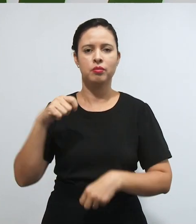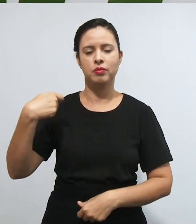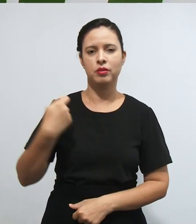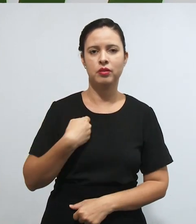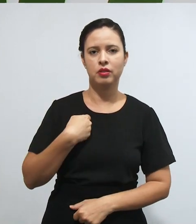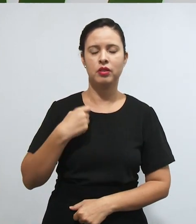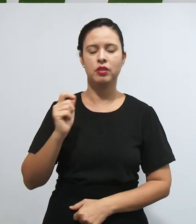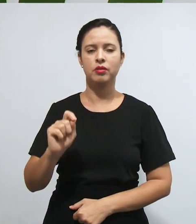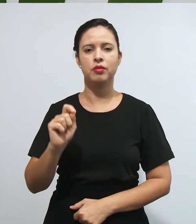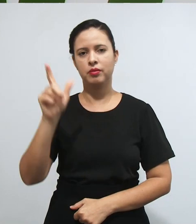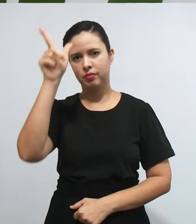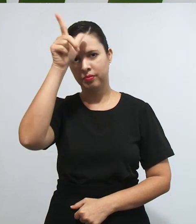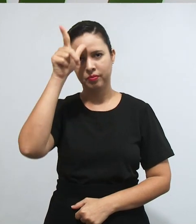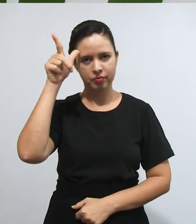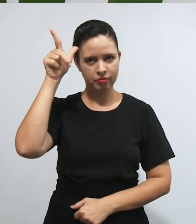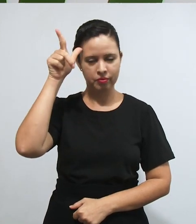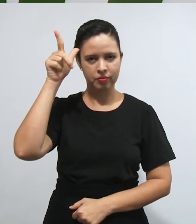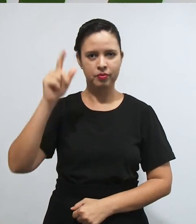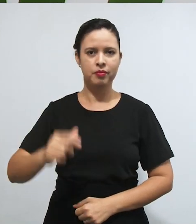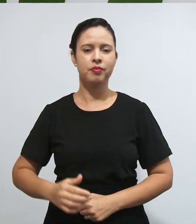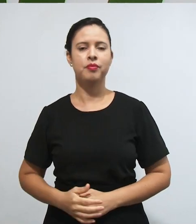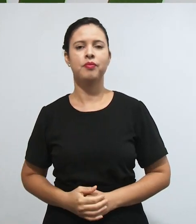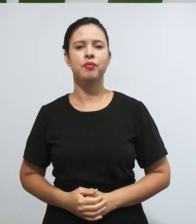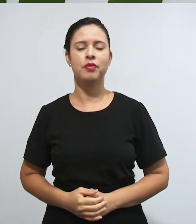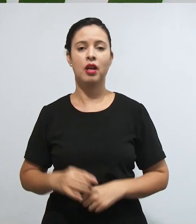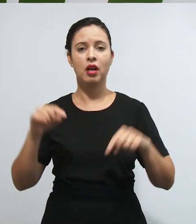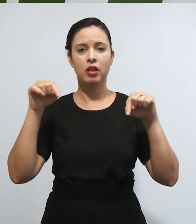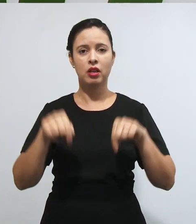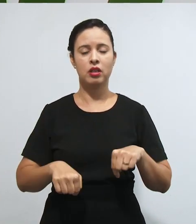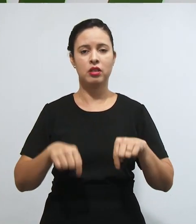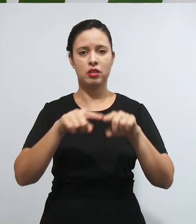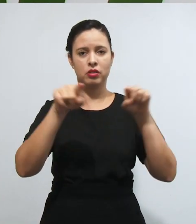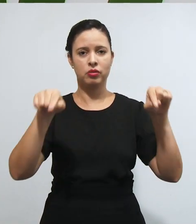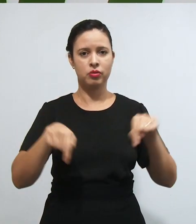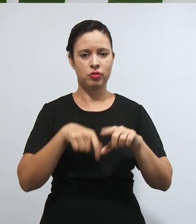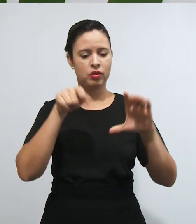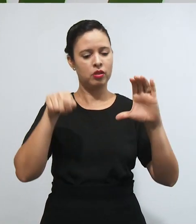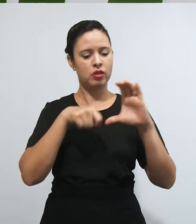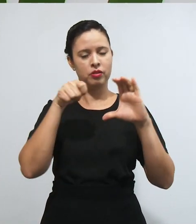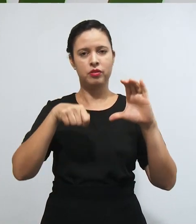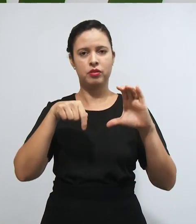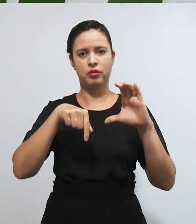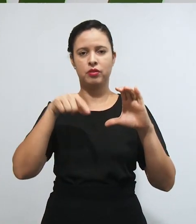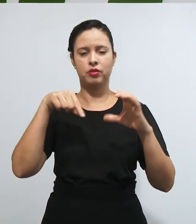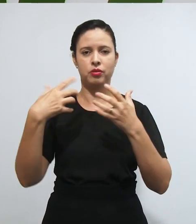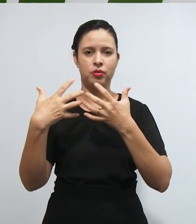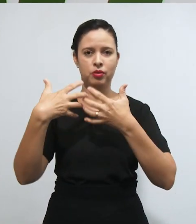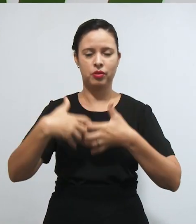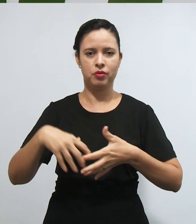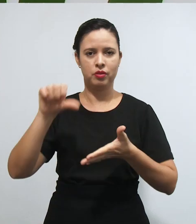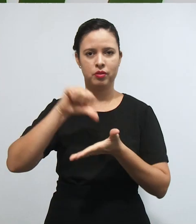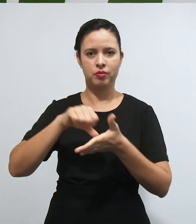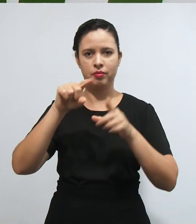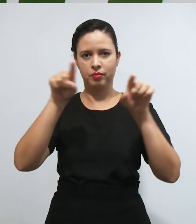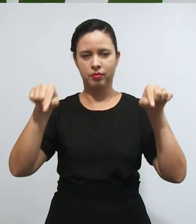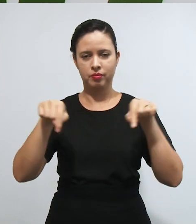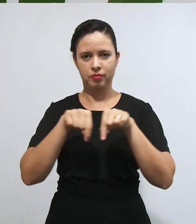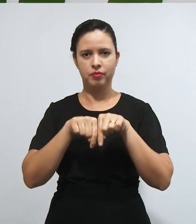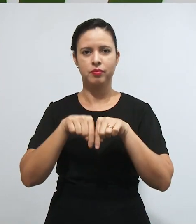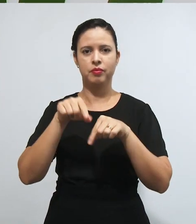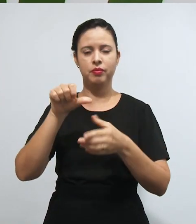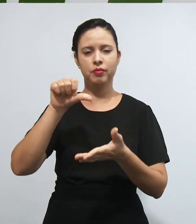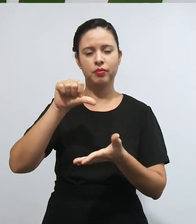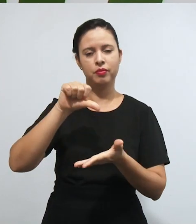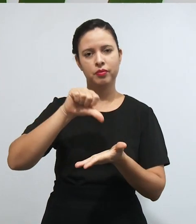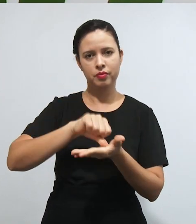representa na comunidade surda é esse aqui. Eu estou aqui no estúdio de gravação do IFRO, Campus Porto Velho, Zona Norte. Atrás de mim tem uma